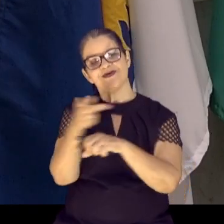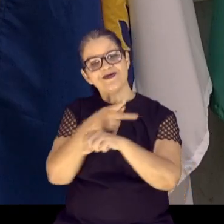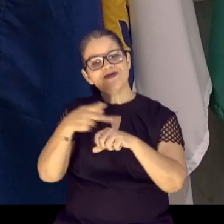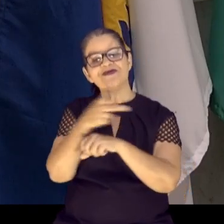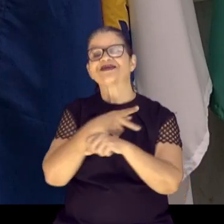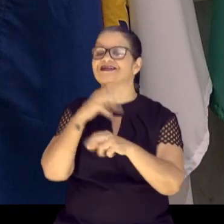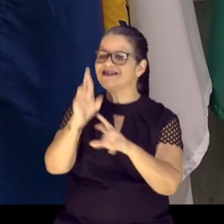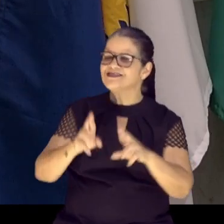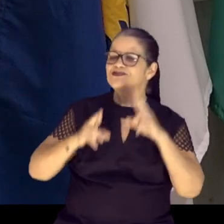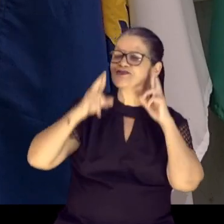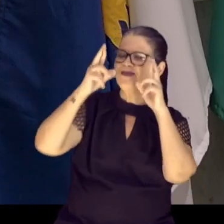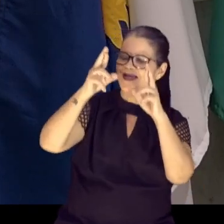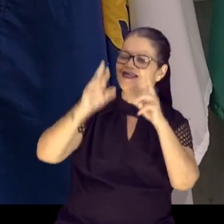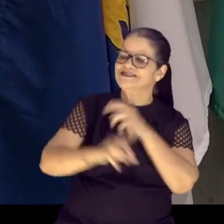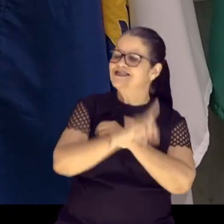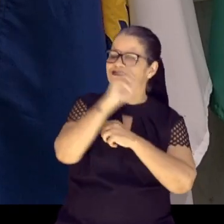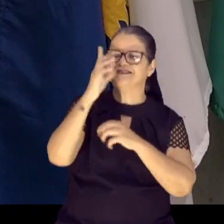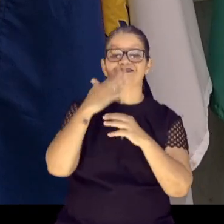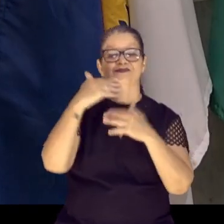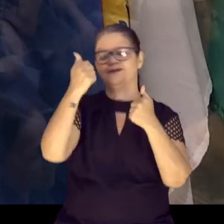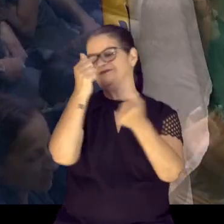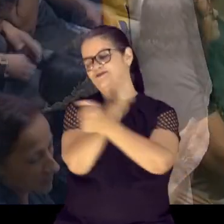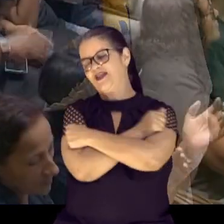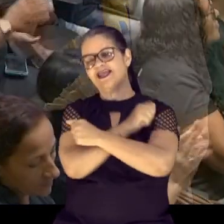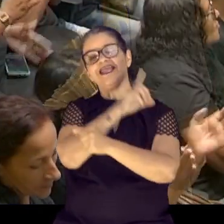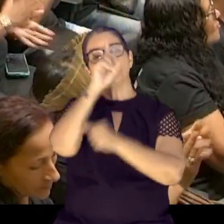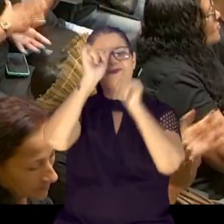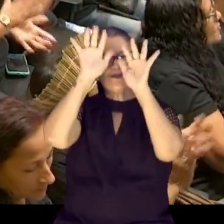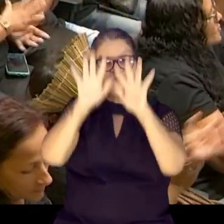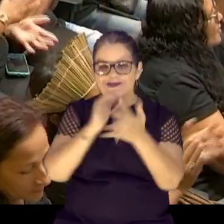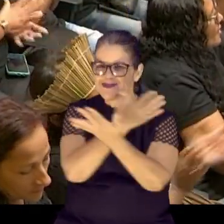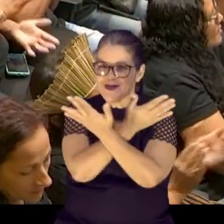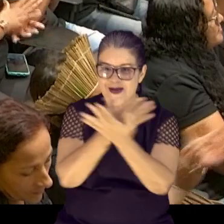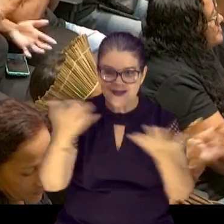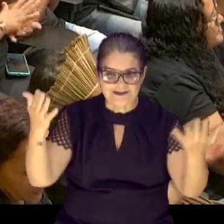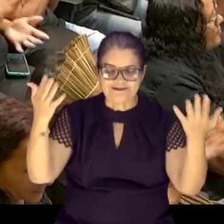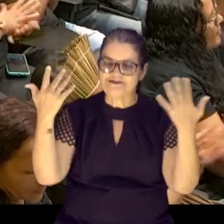dessa esperança de dias melhores. Um grande abraço e que Deus nos abençoe.